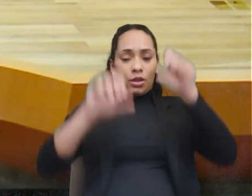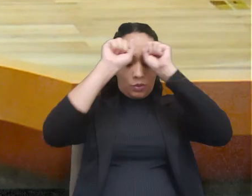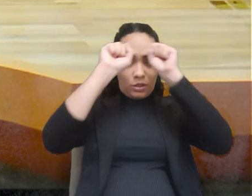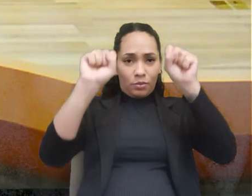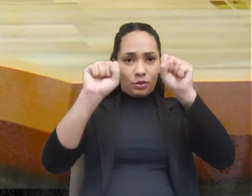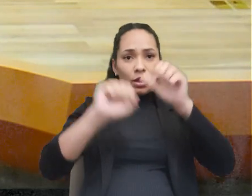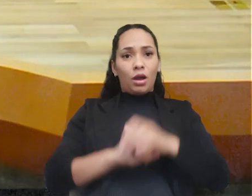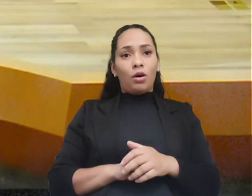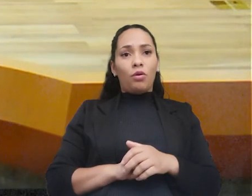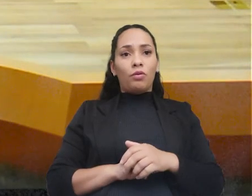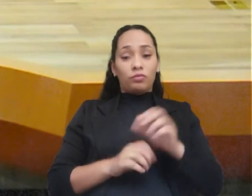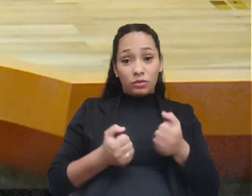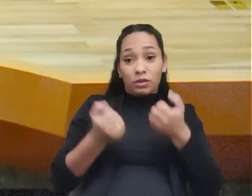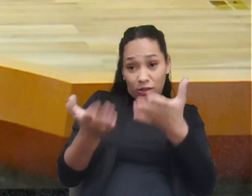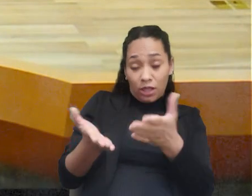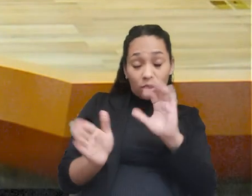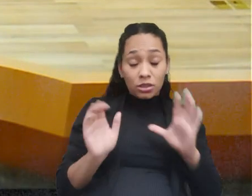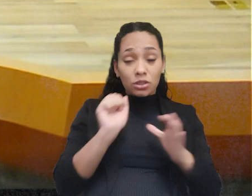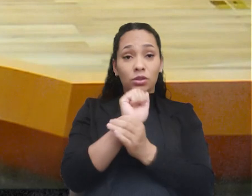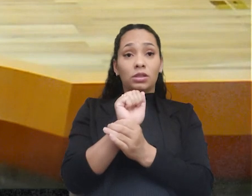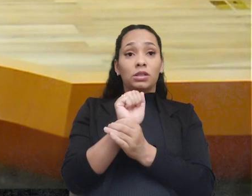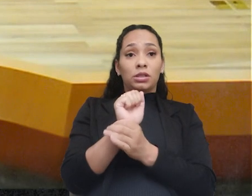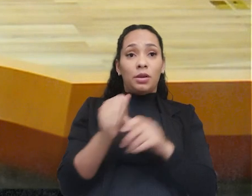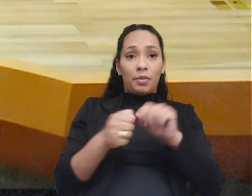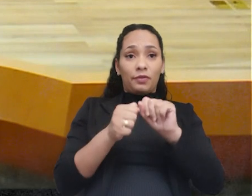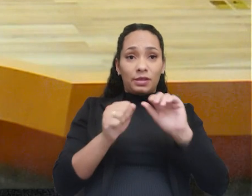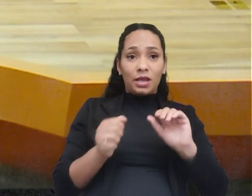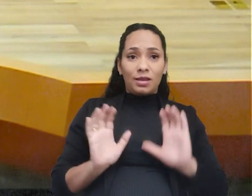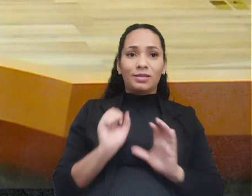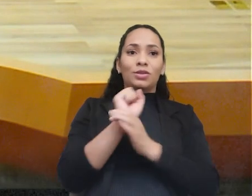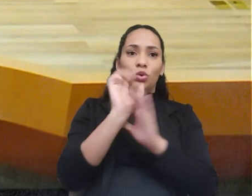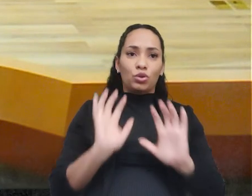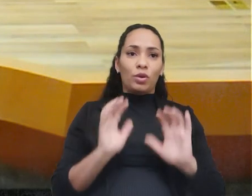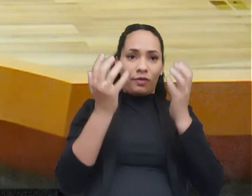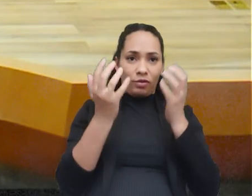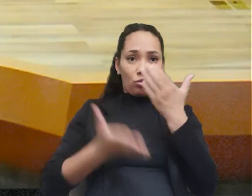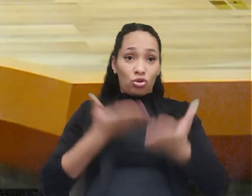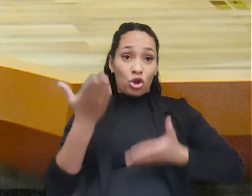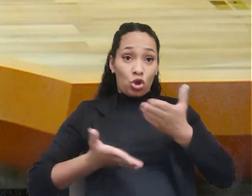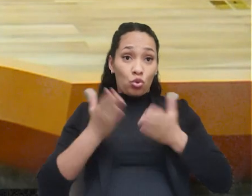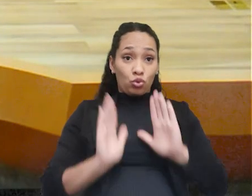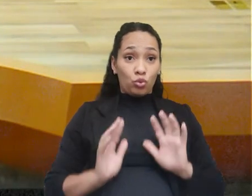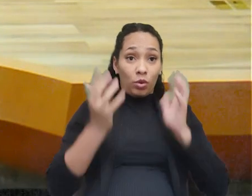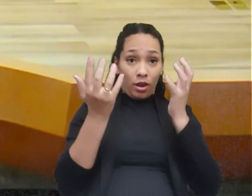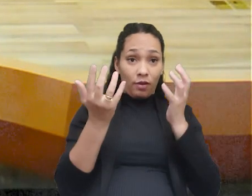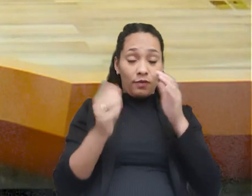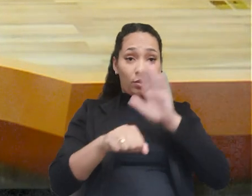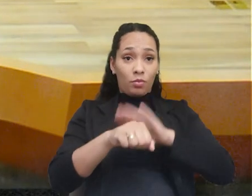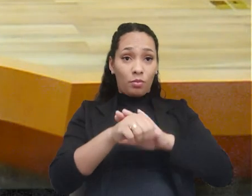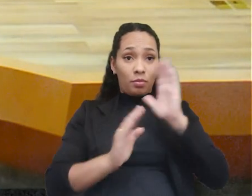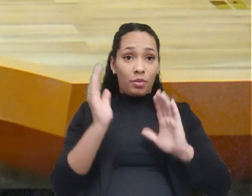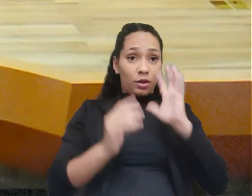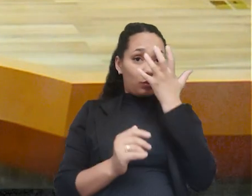tribunal foi concedida a segurança para garantir a realização do evento. Tratou-se de um evento no carnaval,